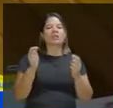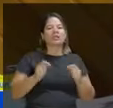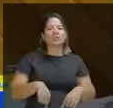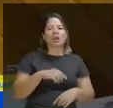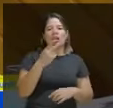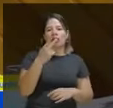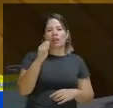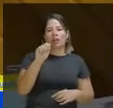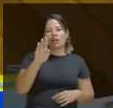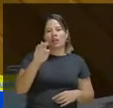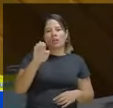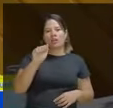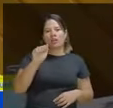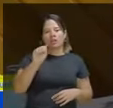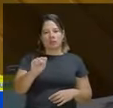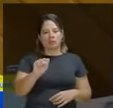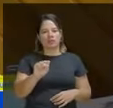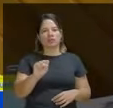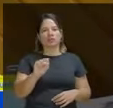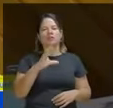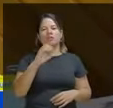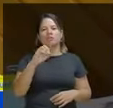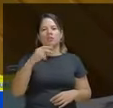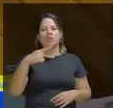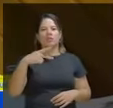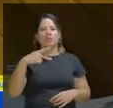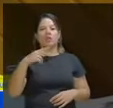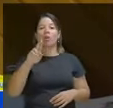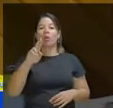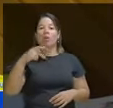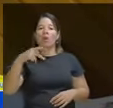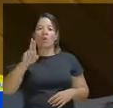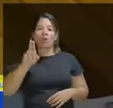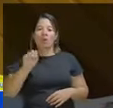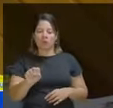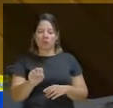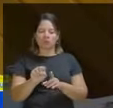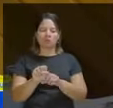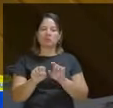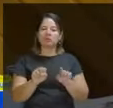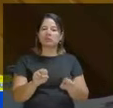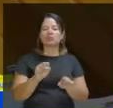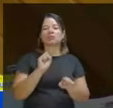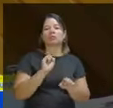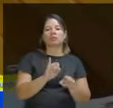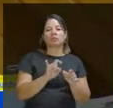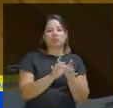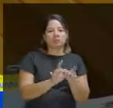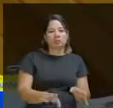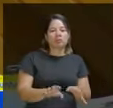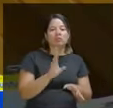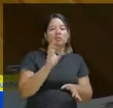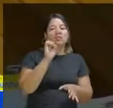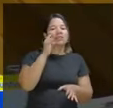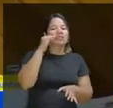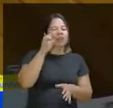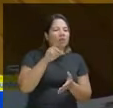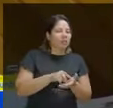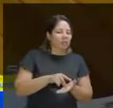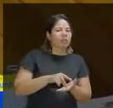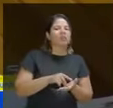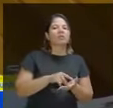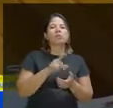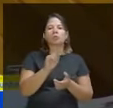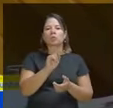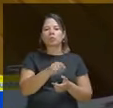se configura a excepcionalidade presente das hipóteses em que houver comprovação inequívoca da tipicidade da conduta, da incidência